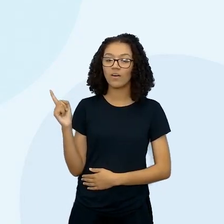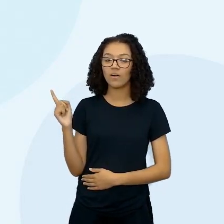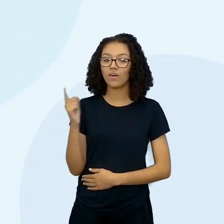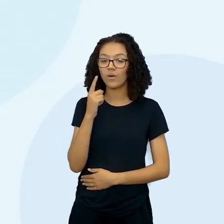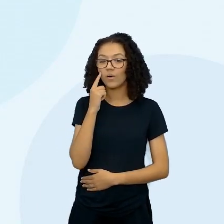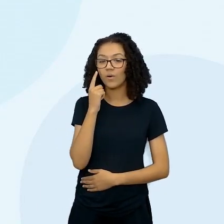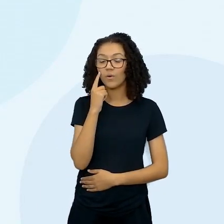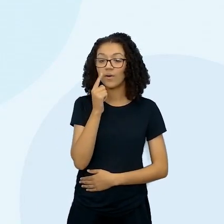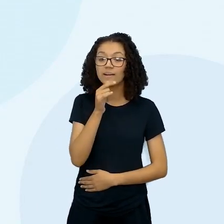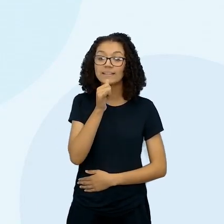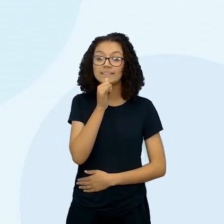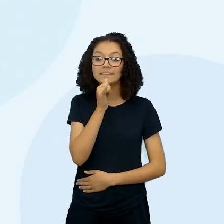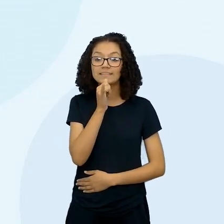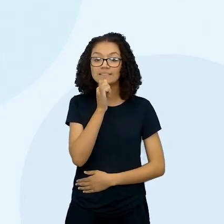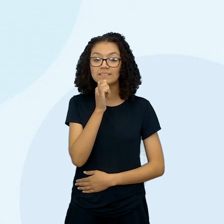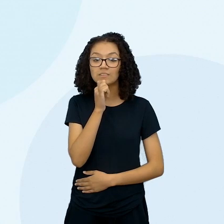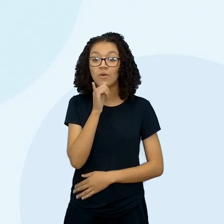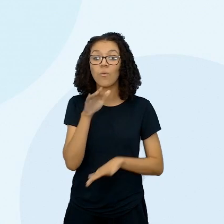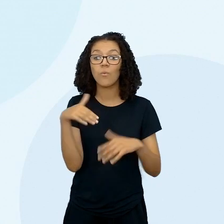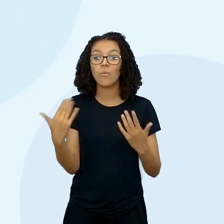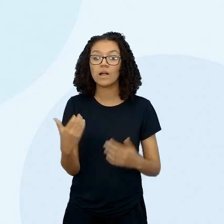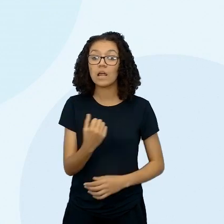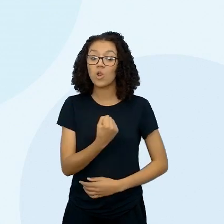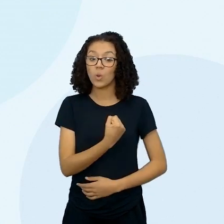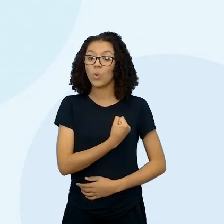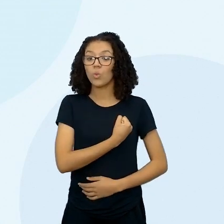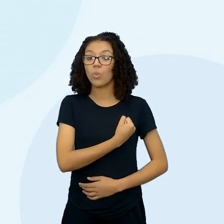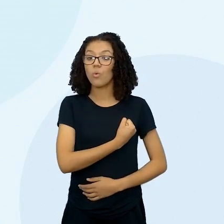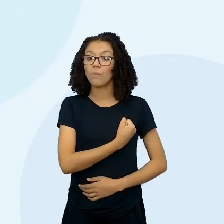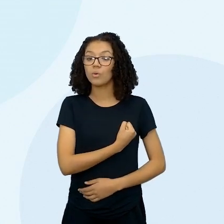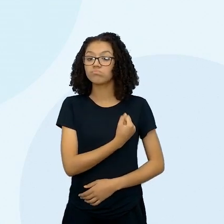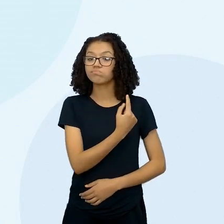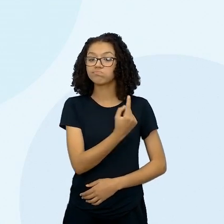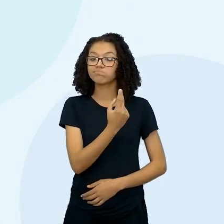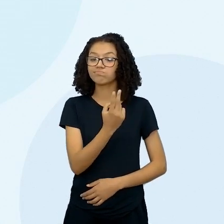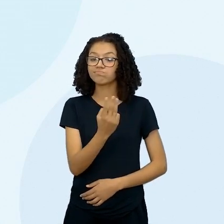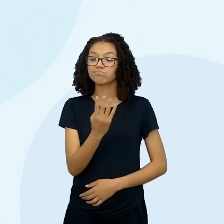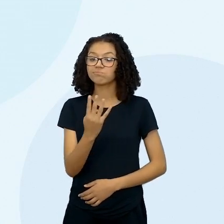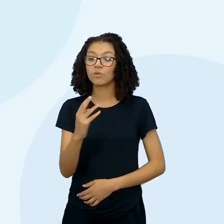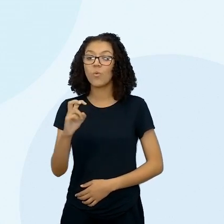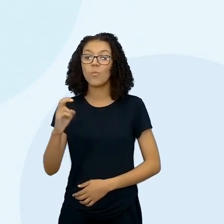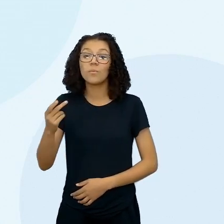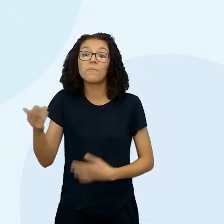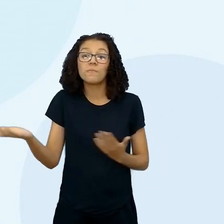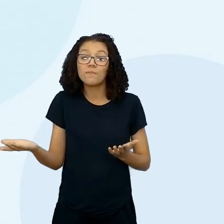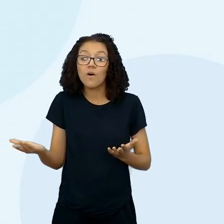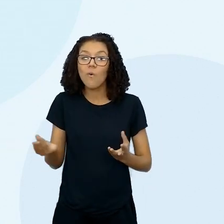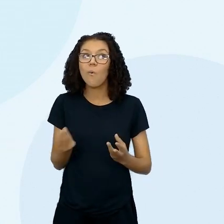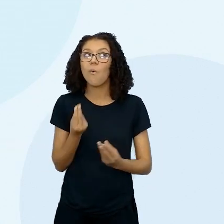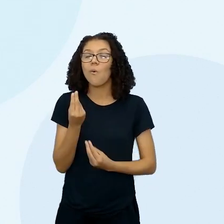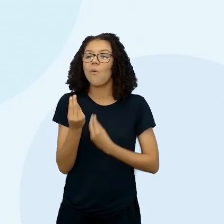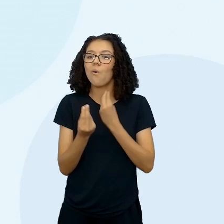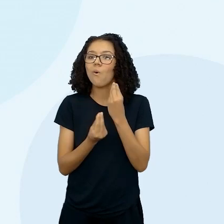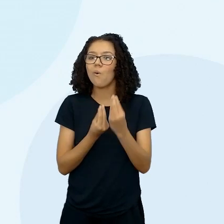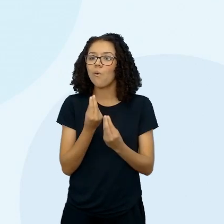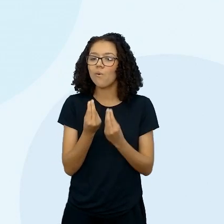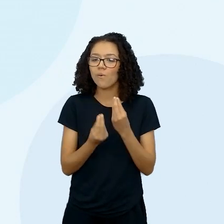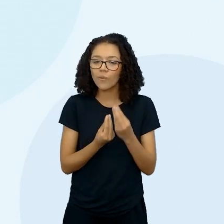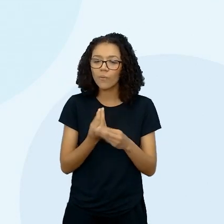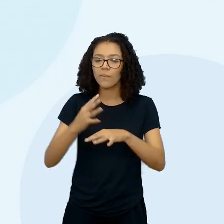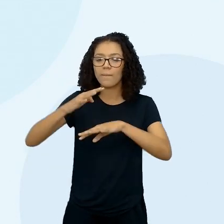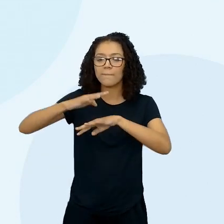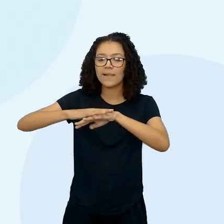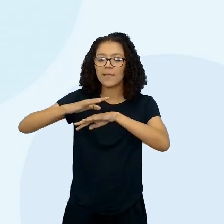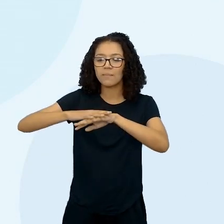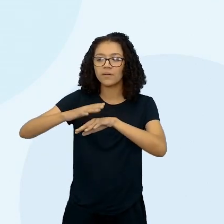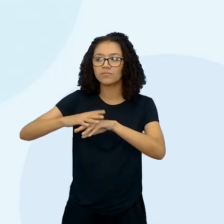né, quando a gente está trabalhando com números, como a gente pode fazer aí a inserção da matemática,